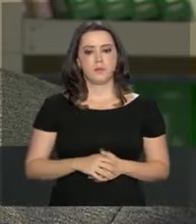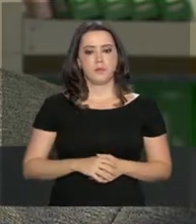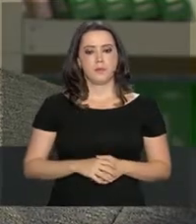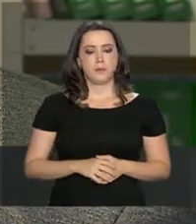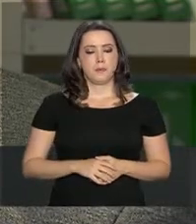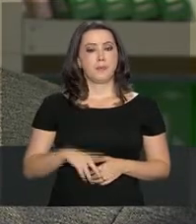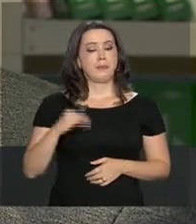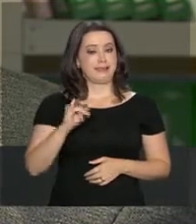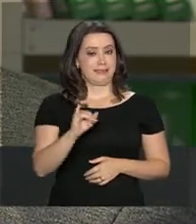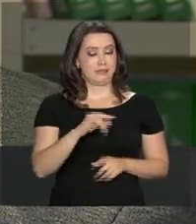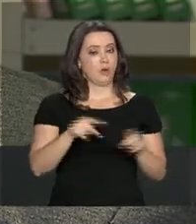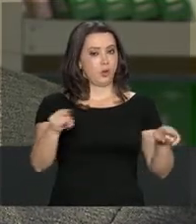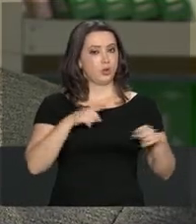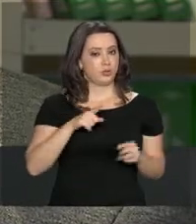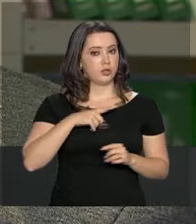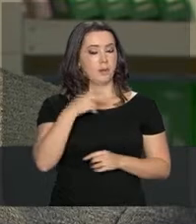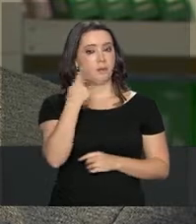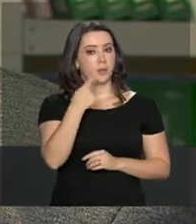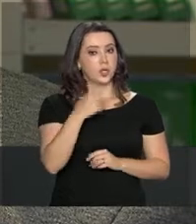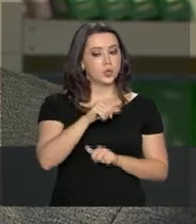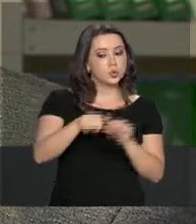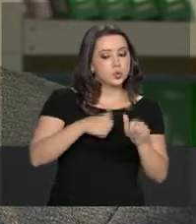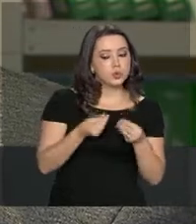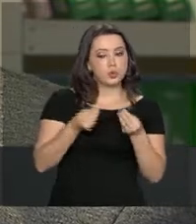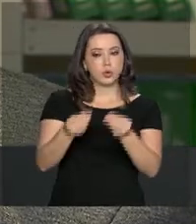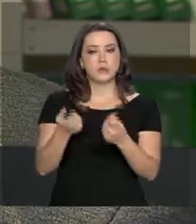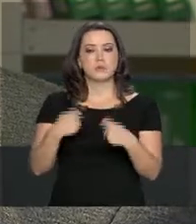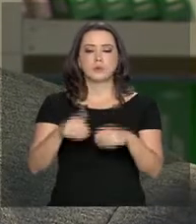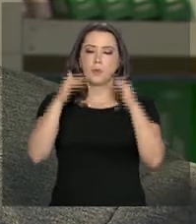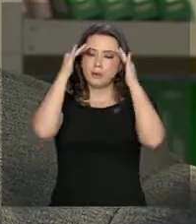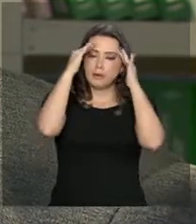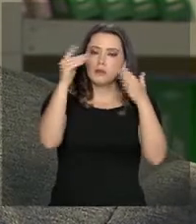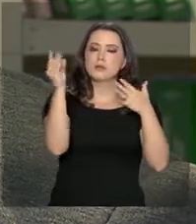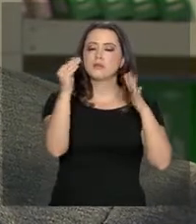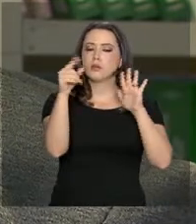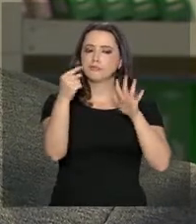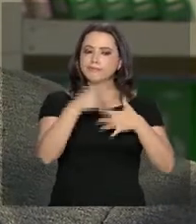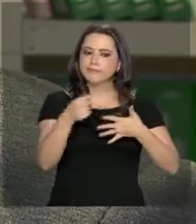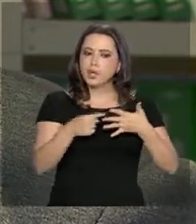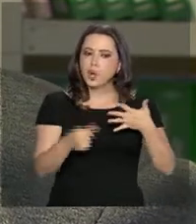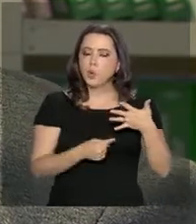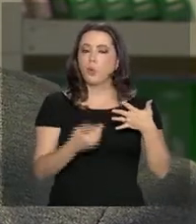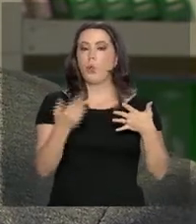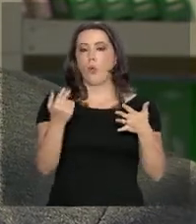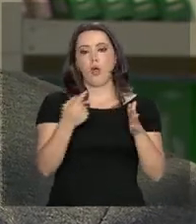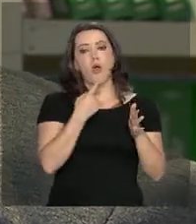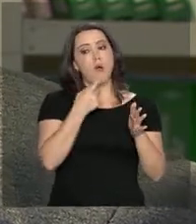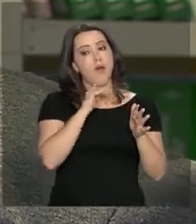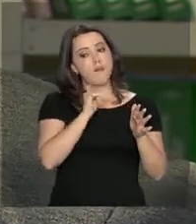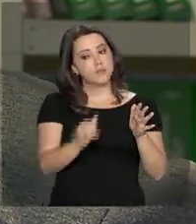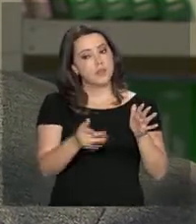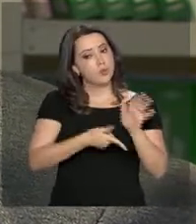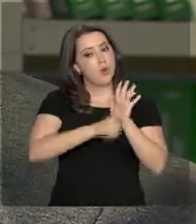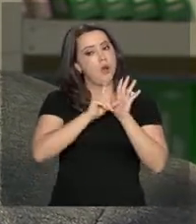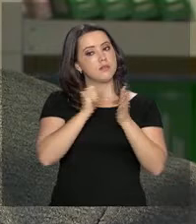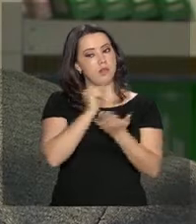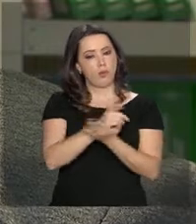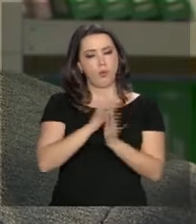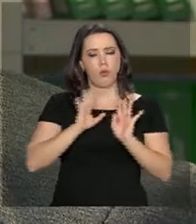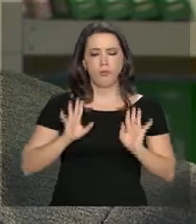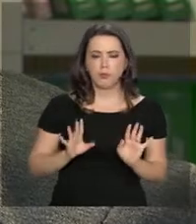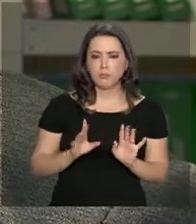de trocas ela precisa cumprir essa política exatamente como foi dita ao consumidor além disso tem a questão